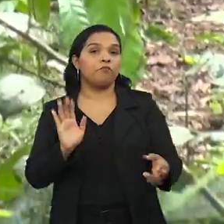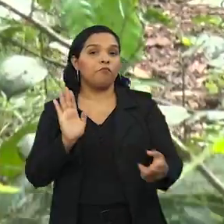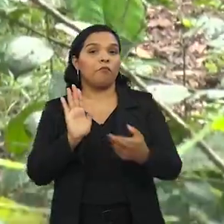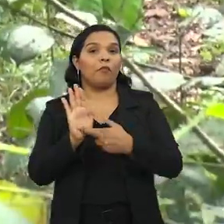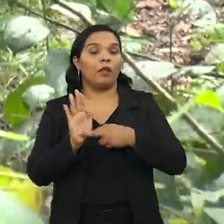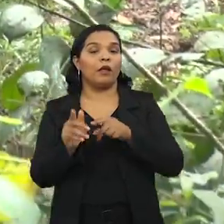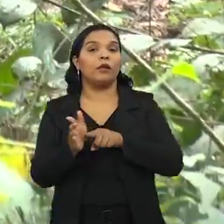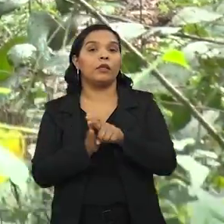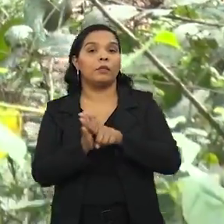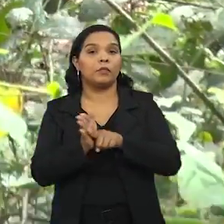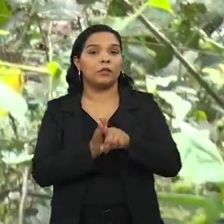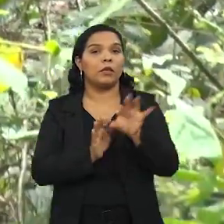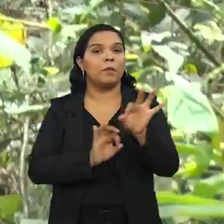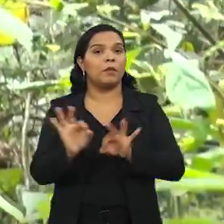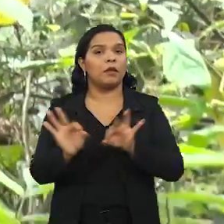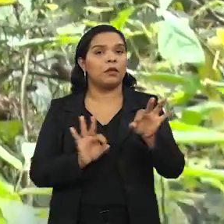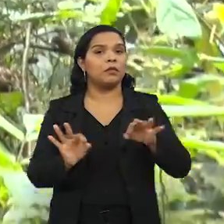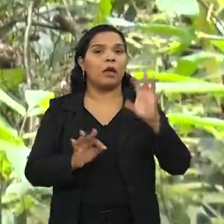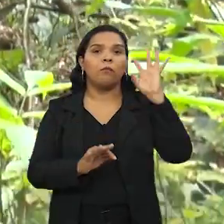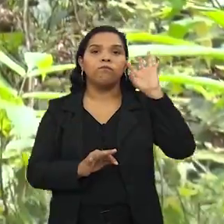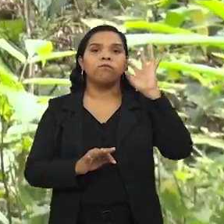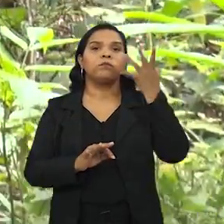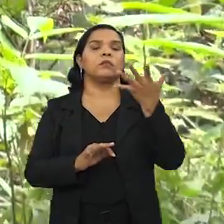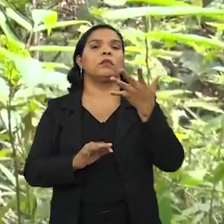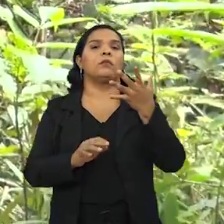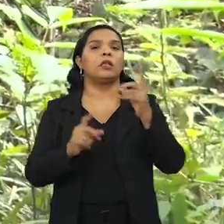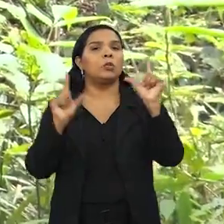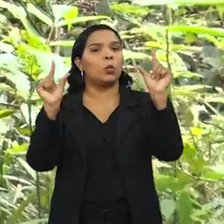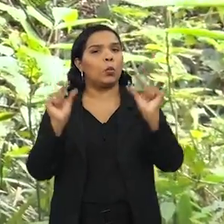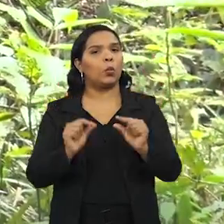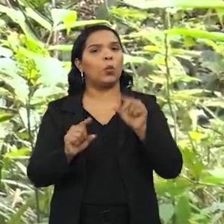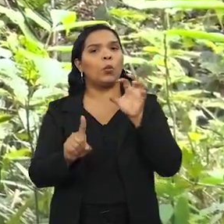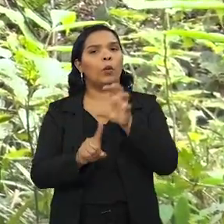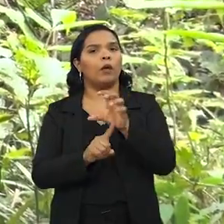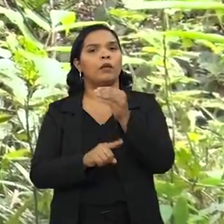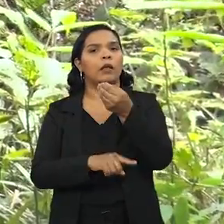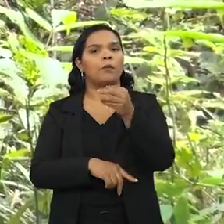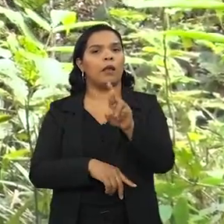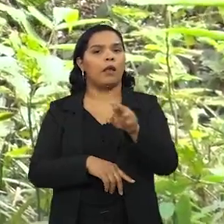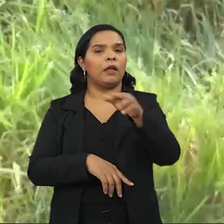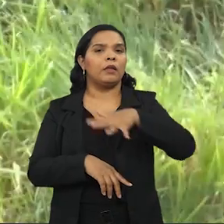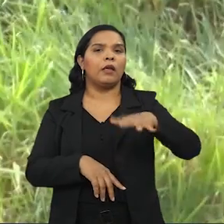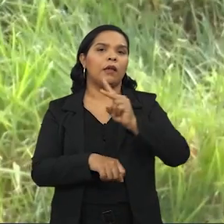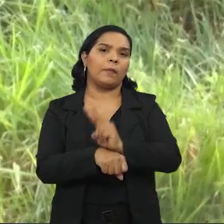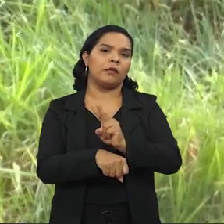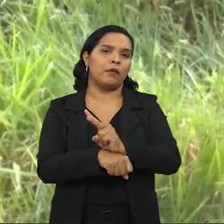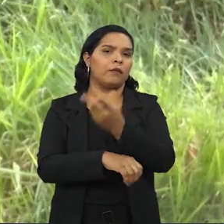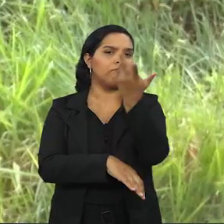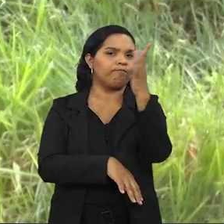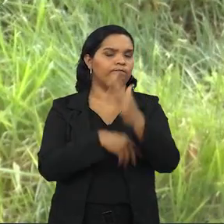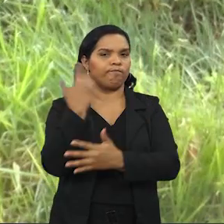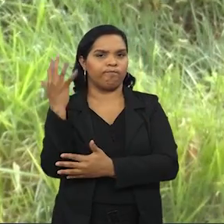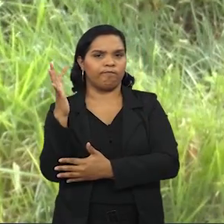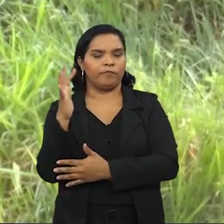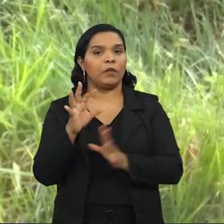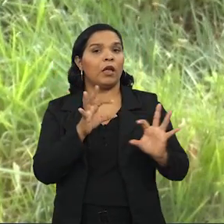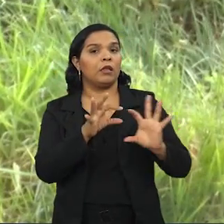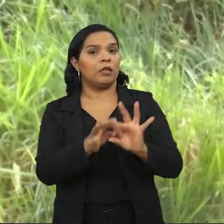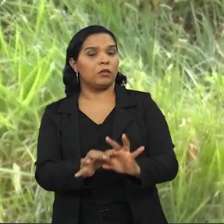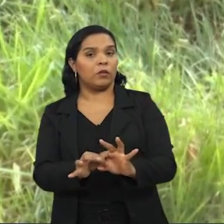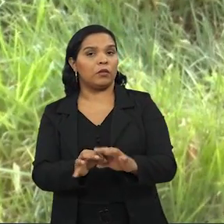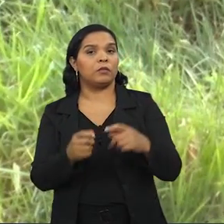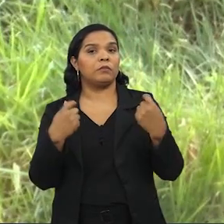possível planejar soluções para diminuir os impactos da BR sobre a área preservada. Nesse contexto, é preciso